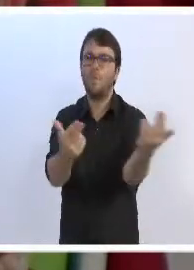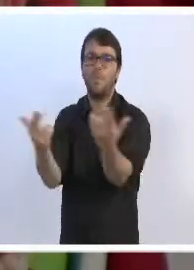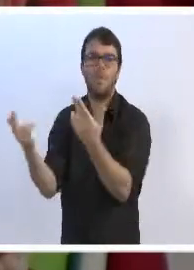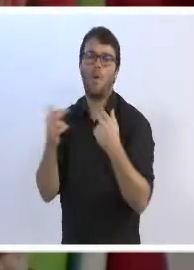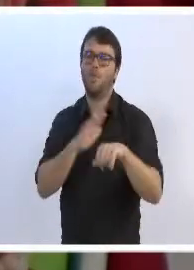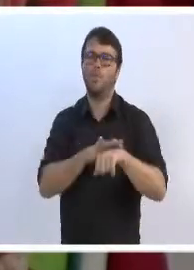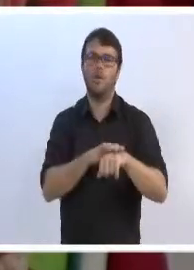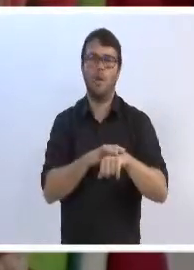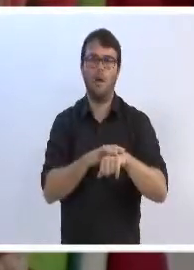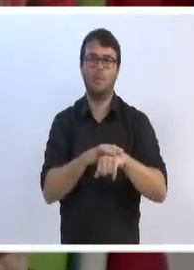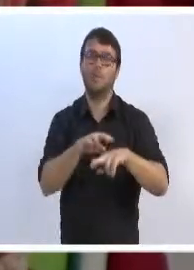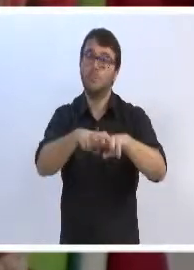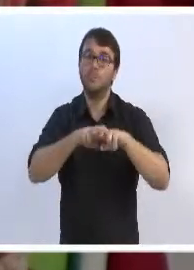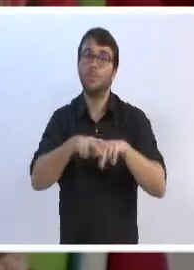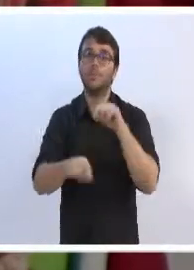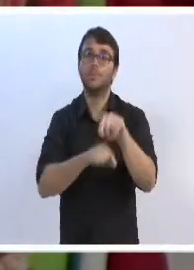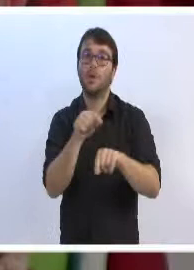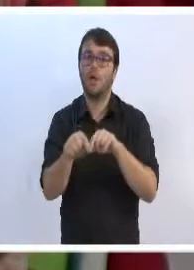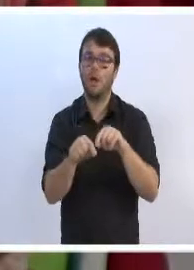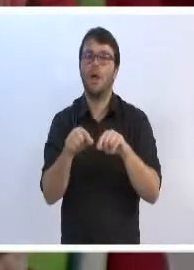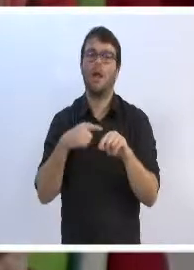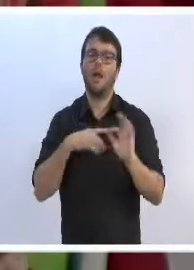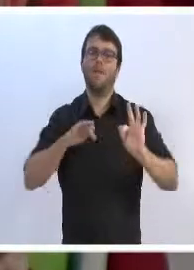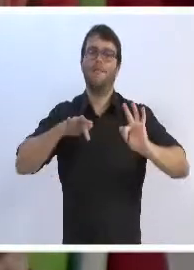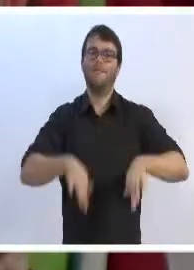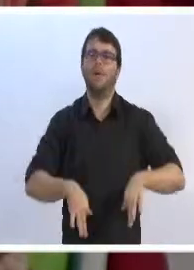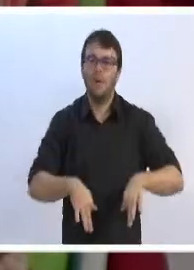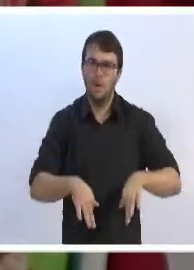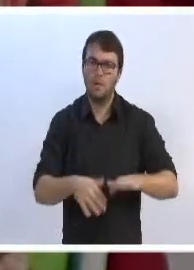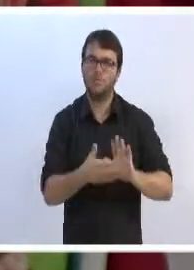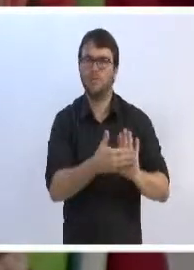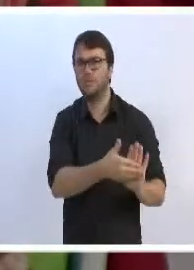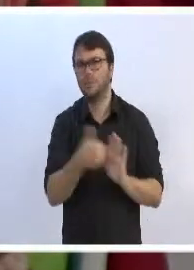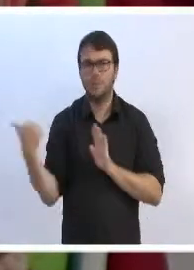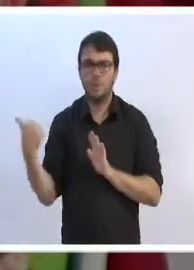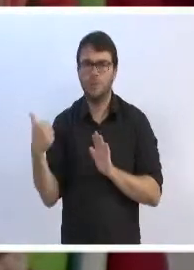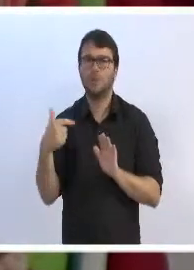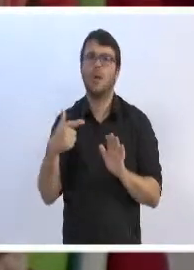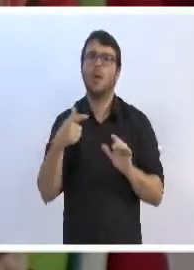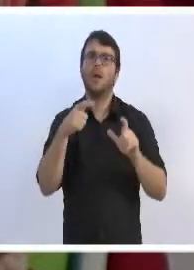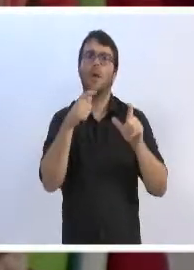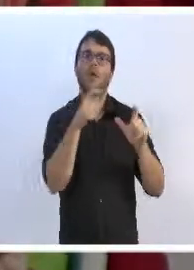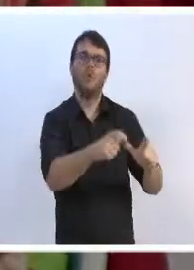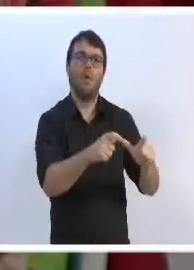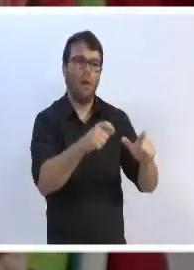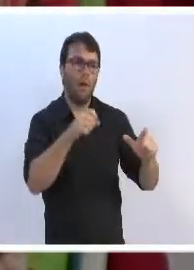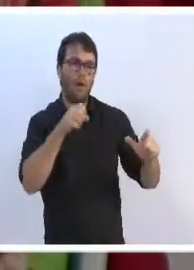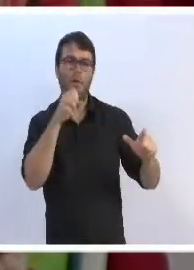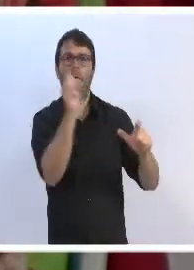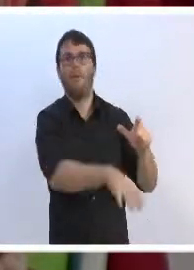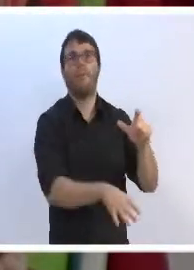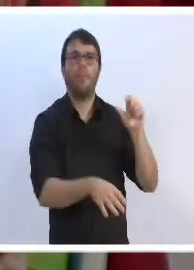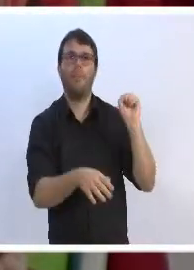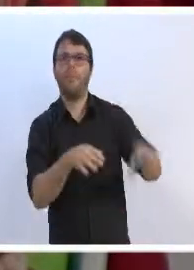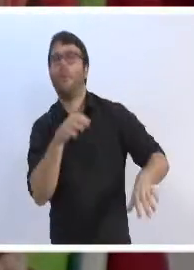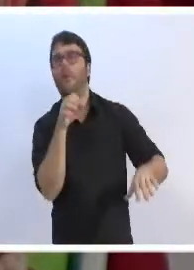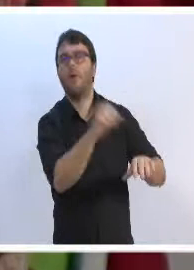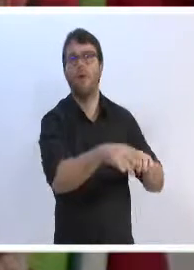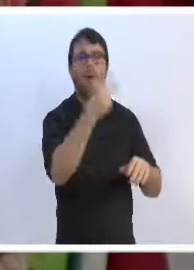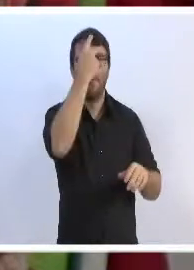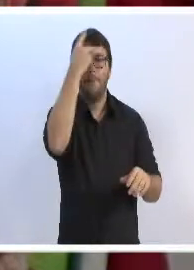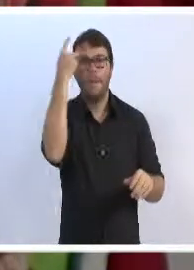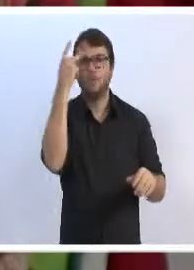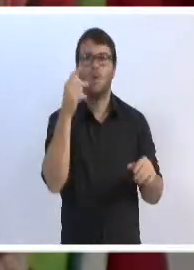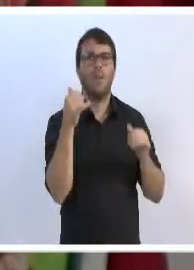o objetivo foi que nós acabássemos definitivamente com os verdadeiros depósitos de pessoas que eram